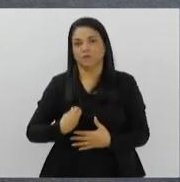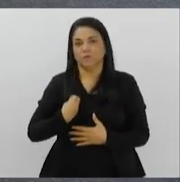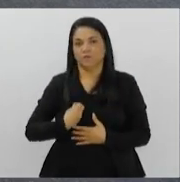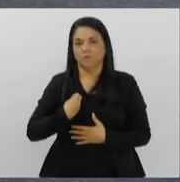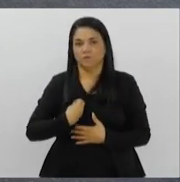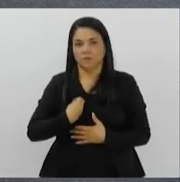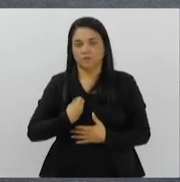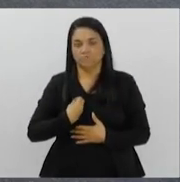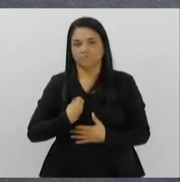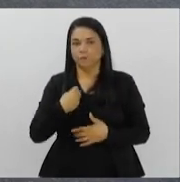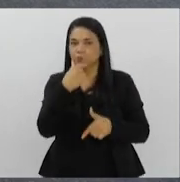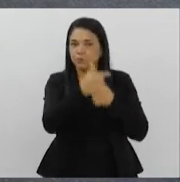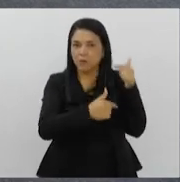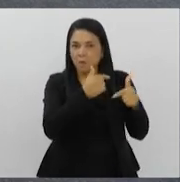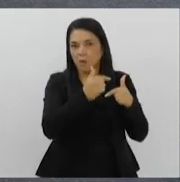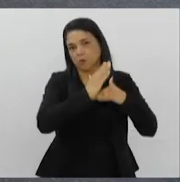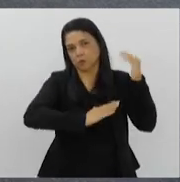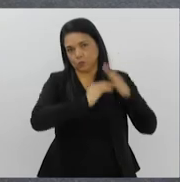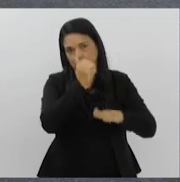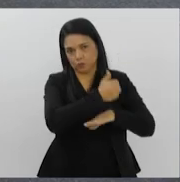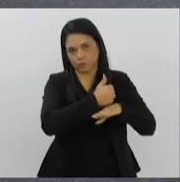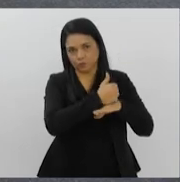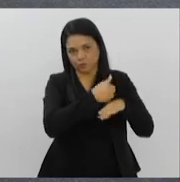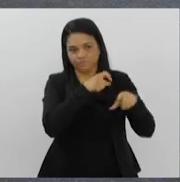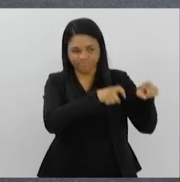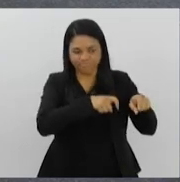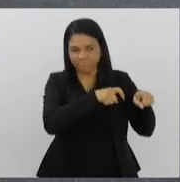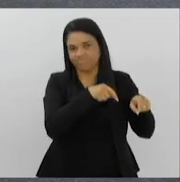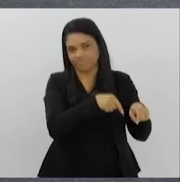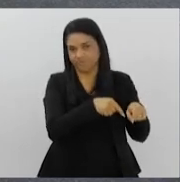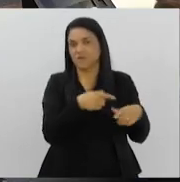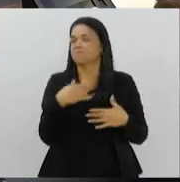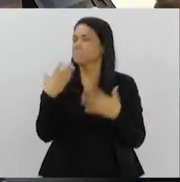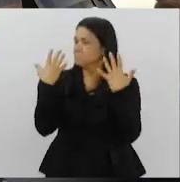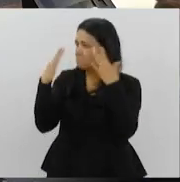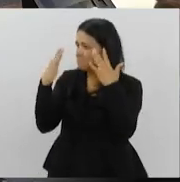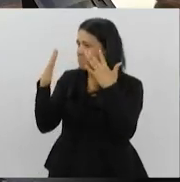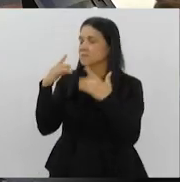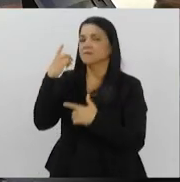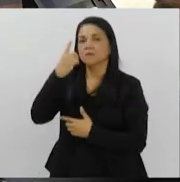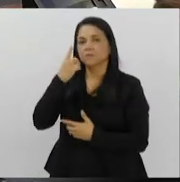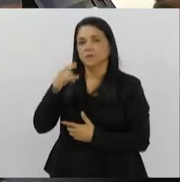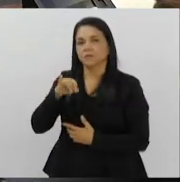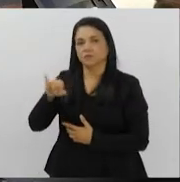quem produz. Parabéns, deputado Jair Bittencourt.